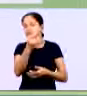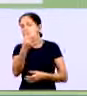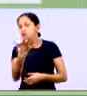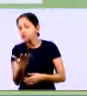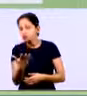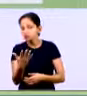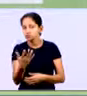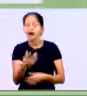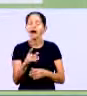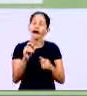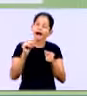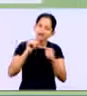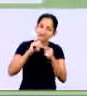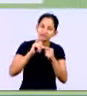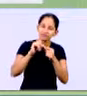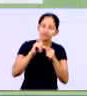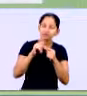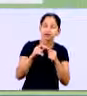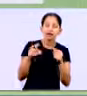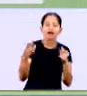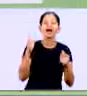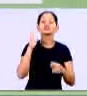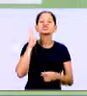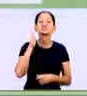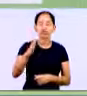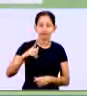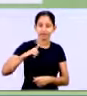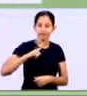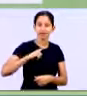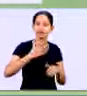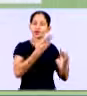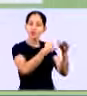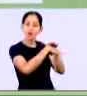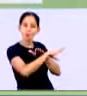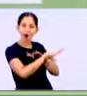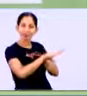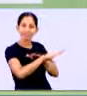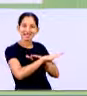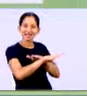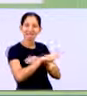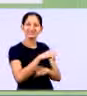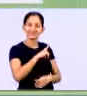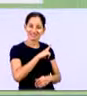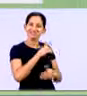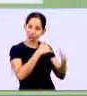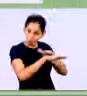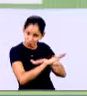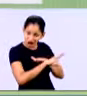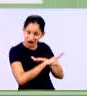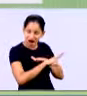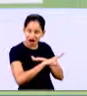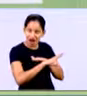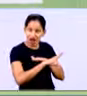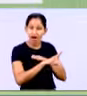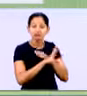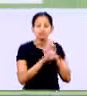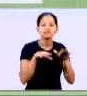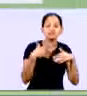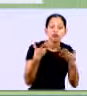unidades aqui, você vai pegar aqui menos o que você já tem em estoque, menos o que você já possui em estoque, que vai ser o que você vai ter que